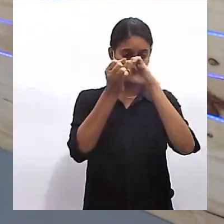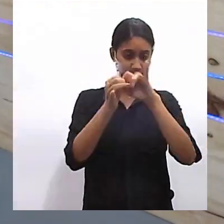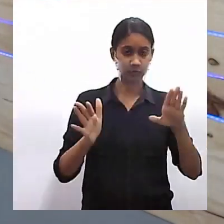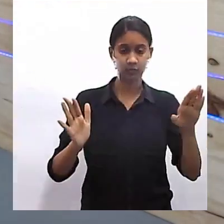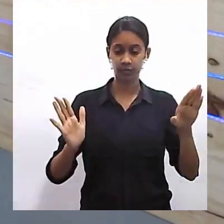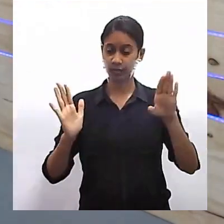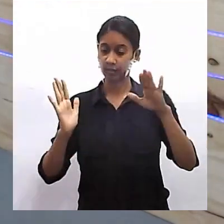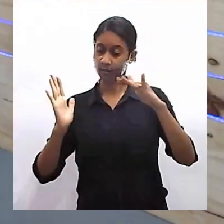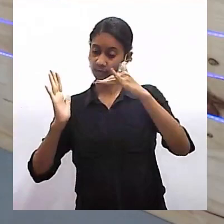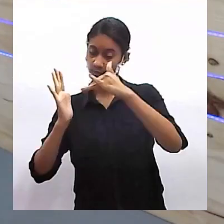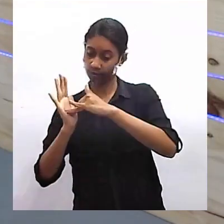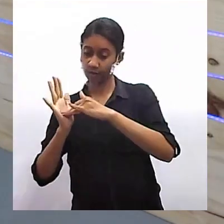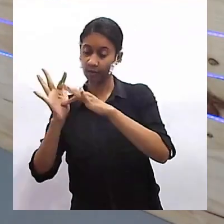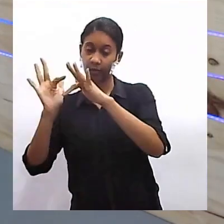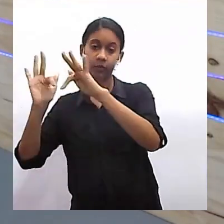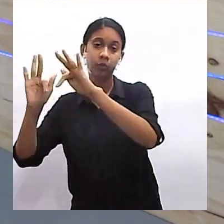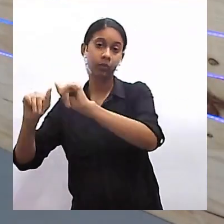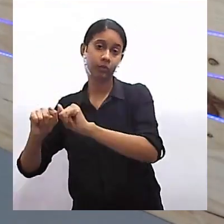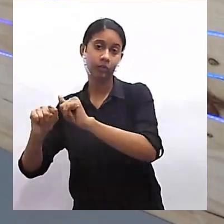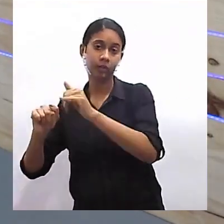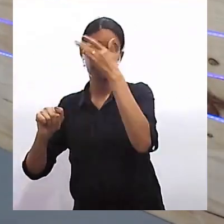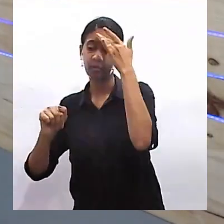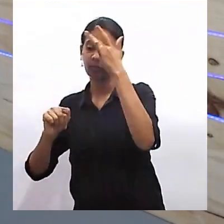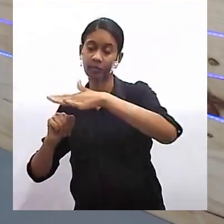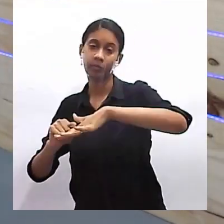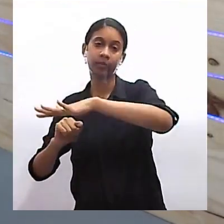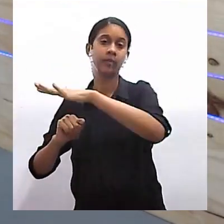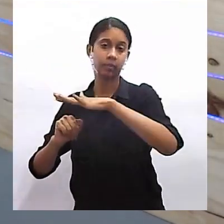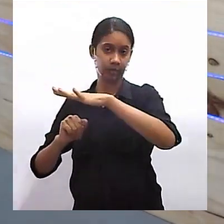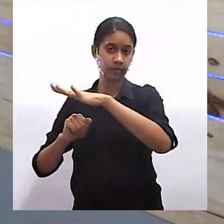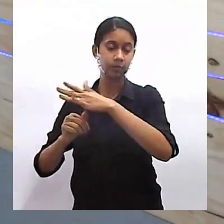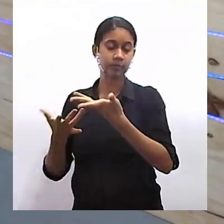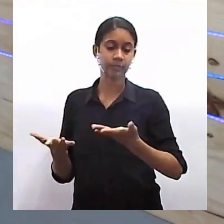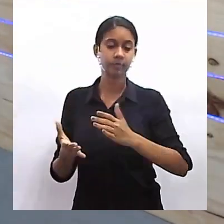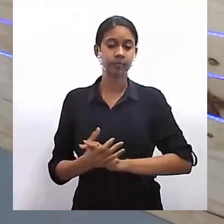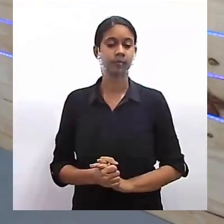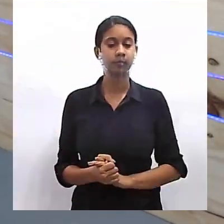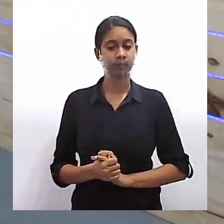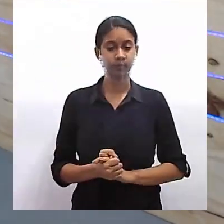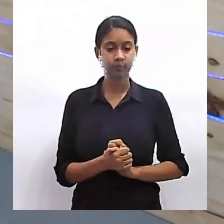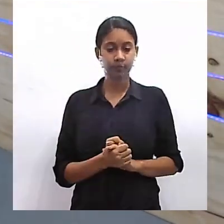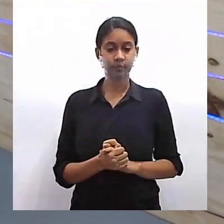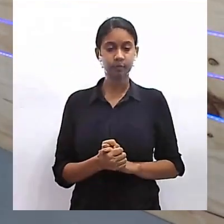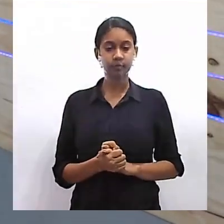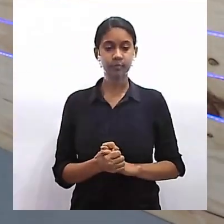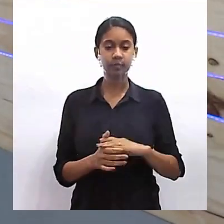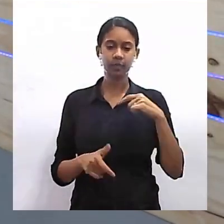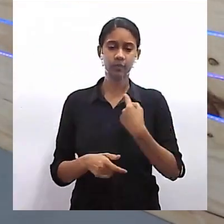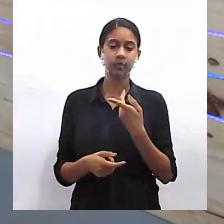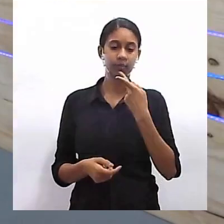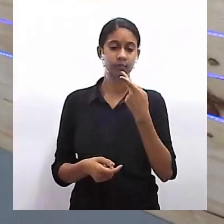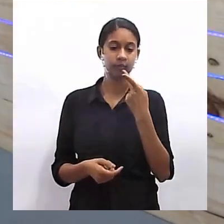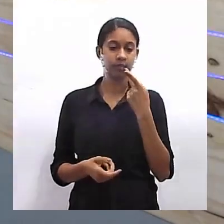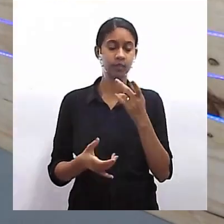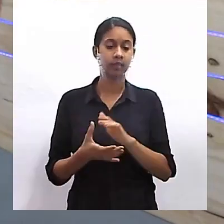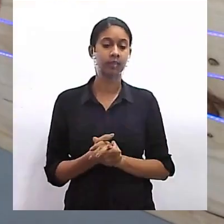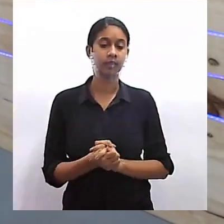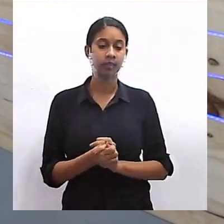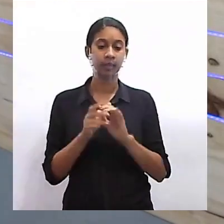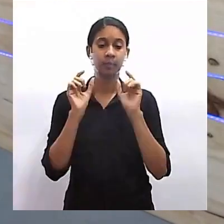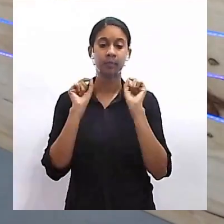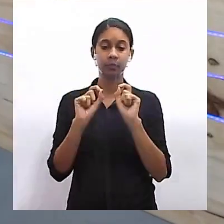custo fiscal, porque quando o Jorge falou em expedição, né? A gente fala em expedir, a gente fala